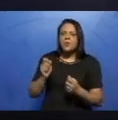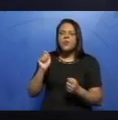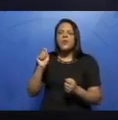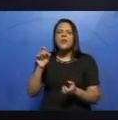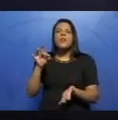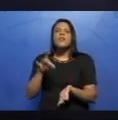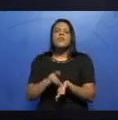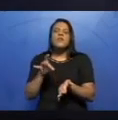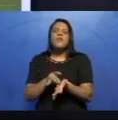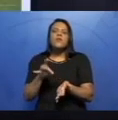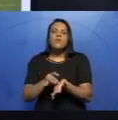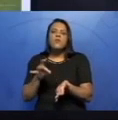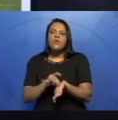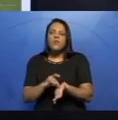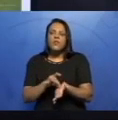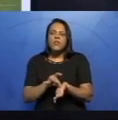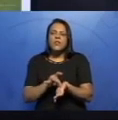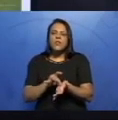validar